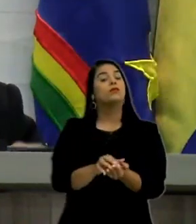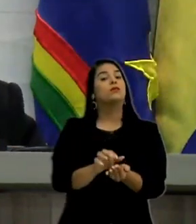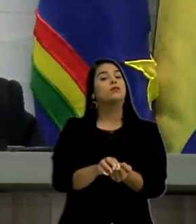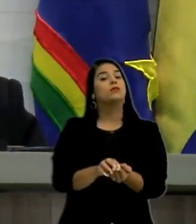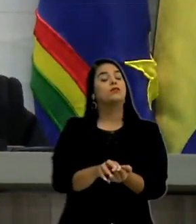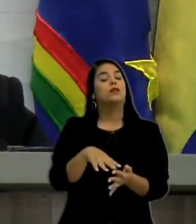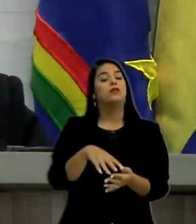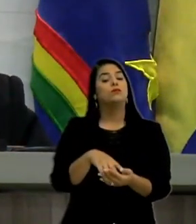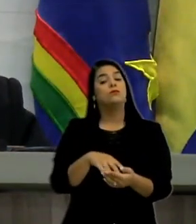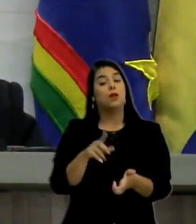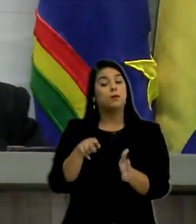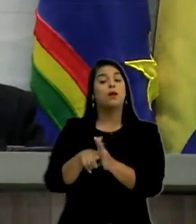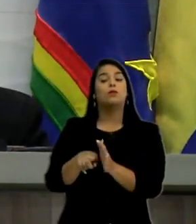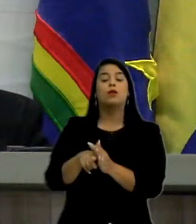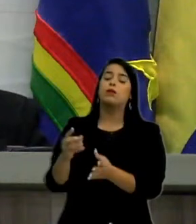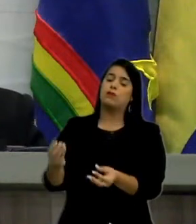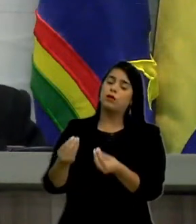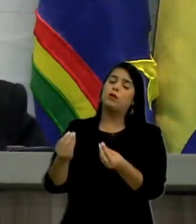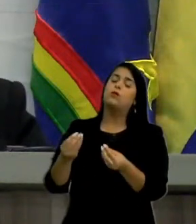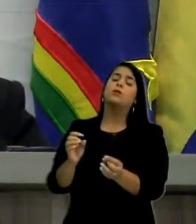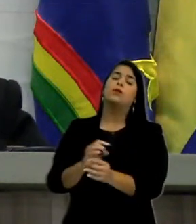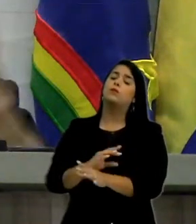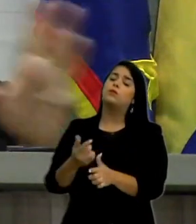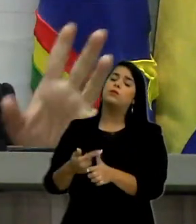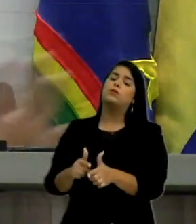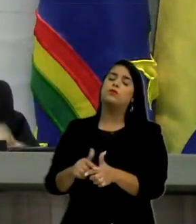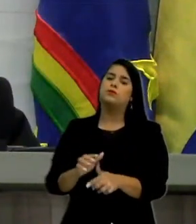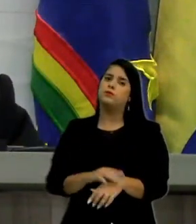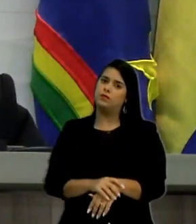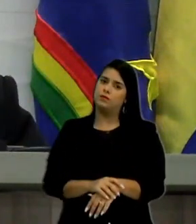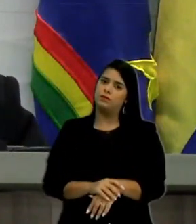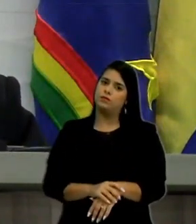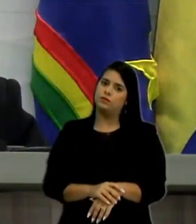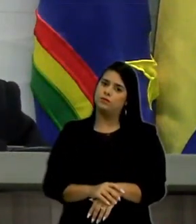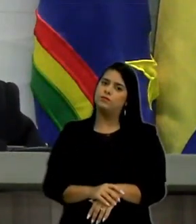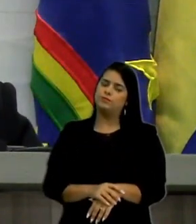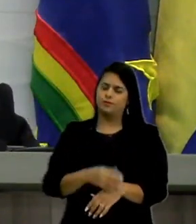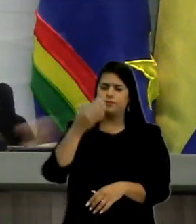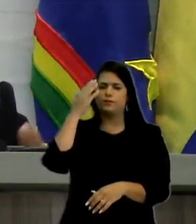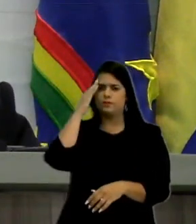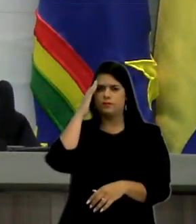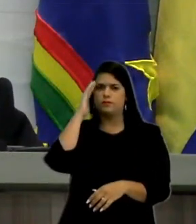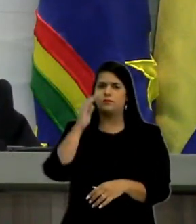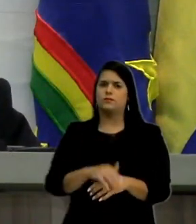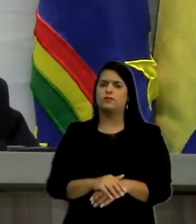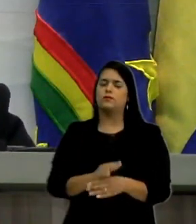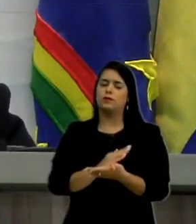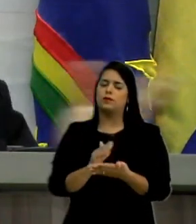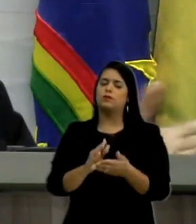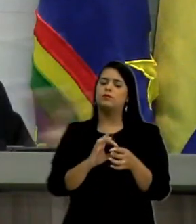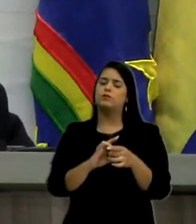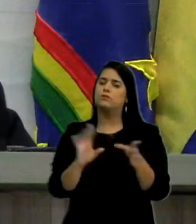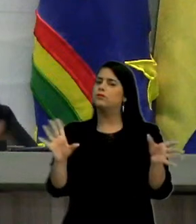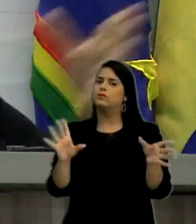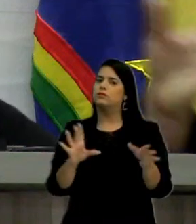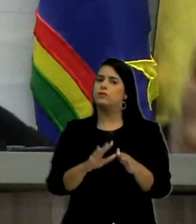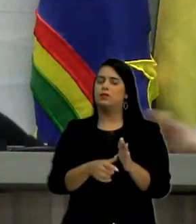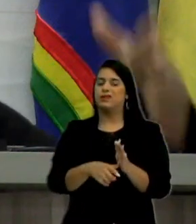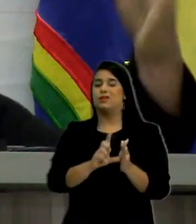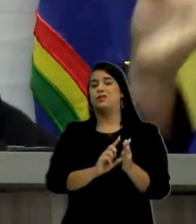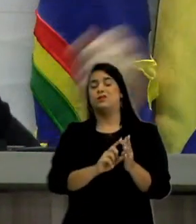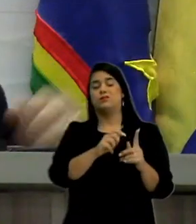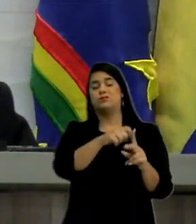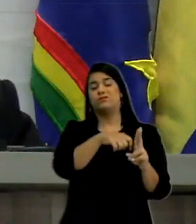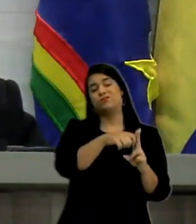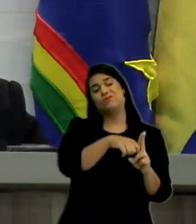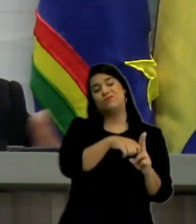consegue alguma coisa. Porque quando ela vê a população, aí toma uma atitude. Aí começa a liberar, porque antes, pelo menos de